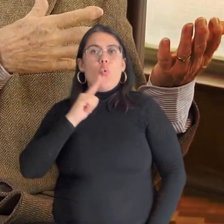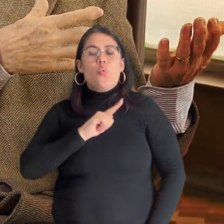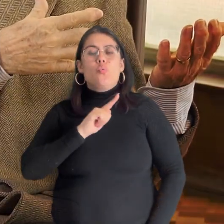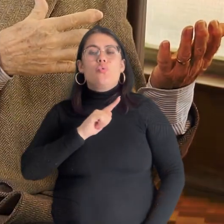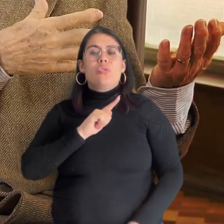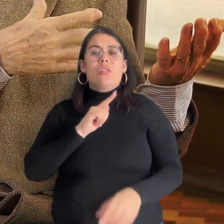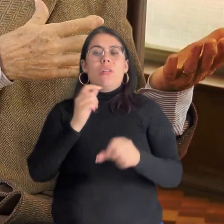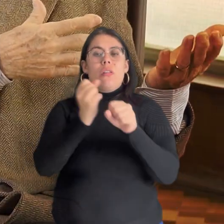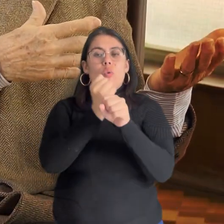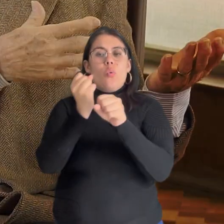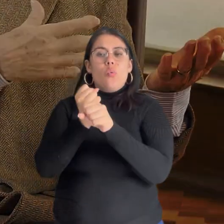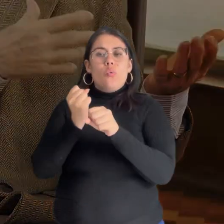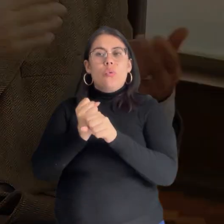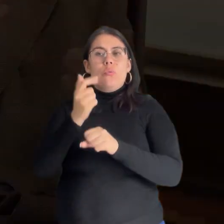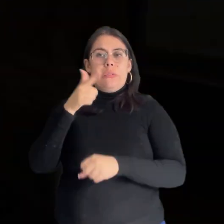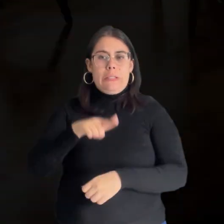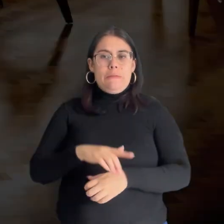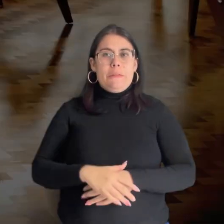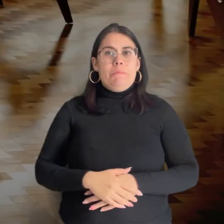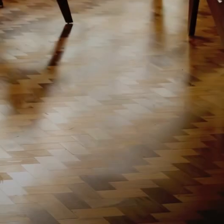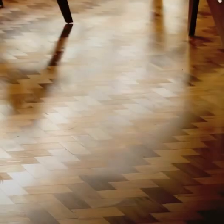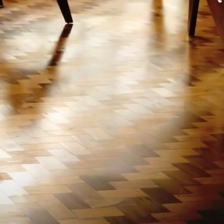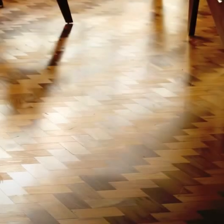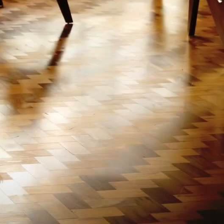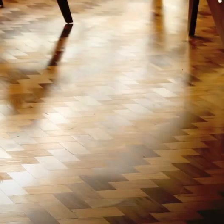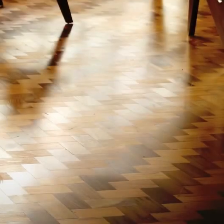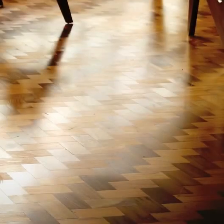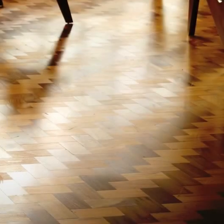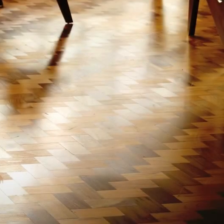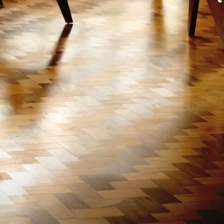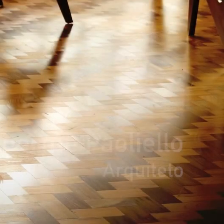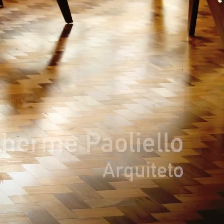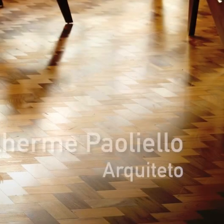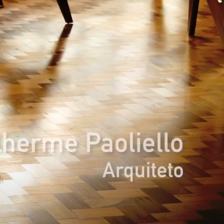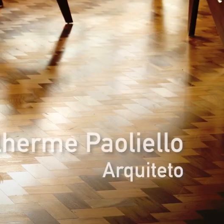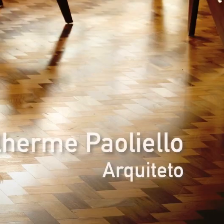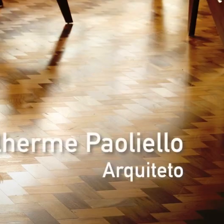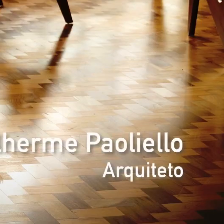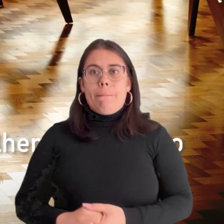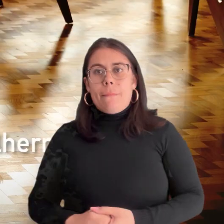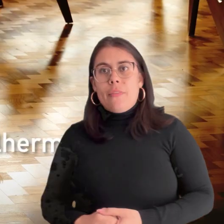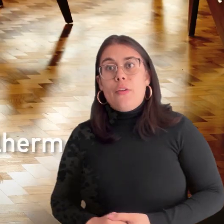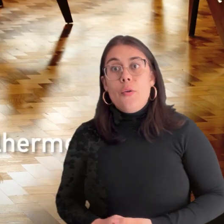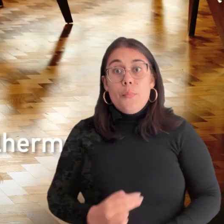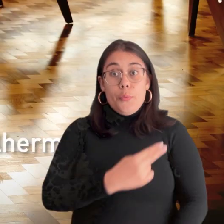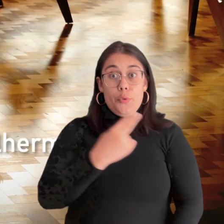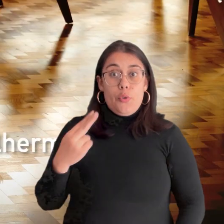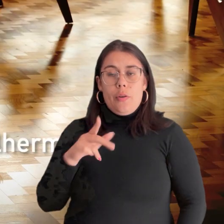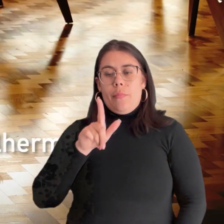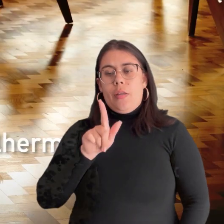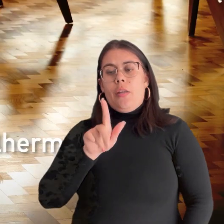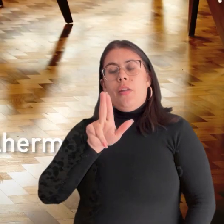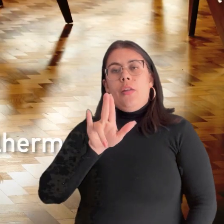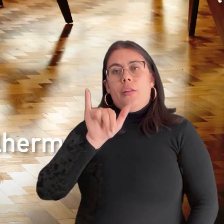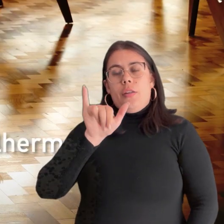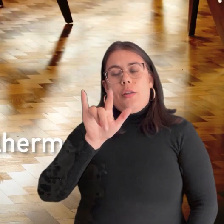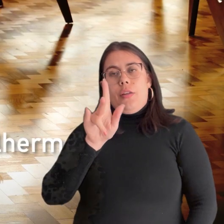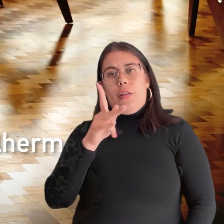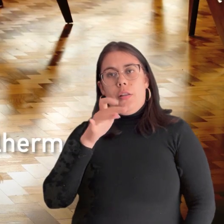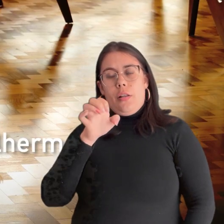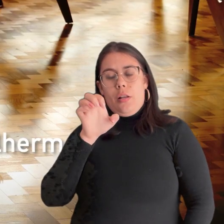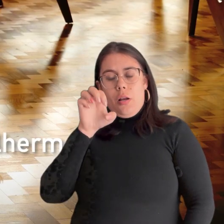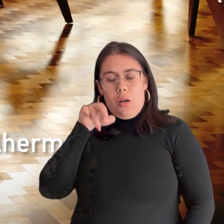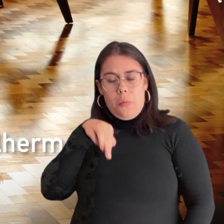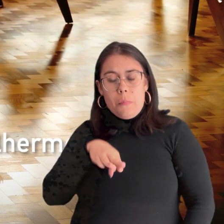fazer o restauro. Meu nome é Guilherme Pauliello, eu sou arquiteto, tenho